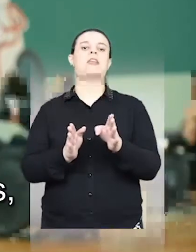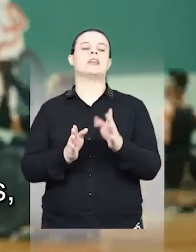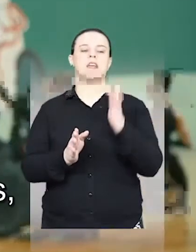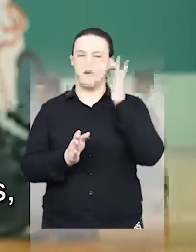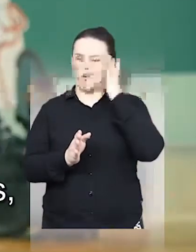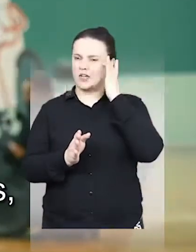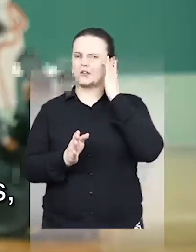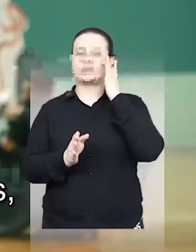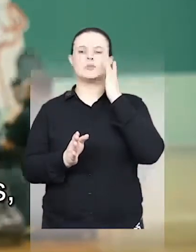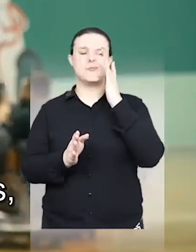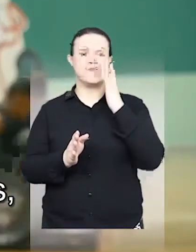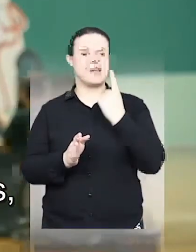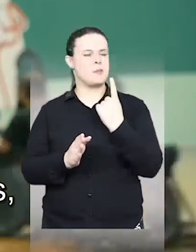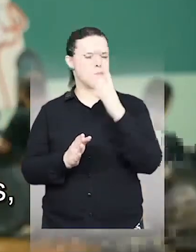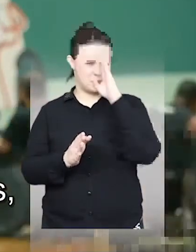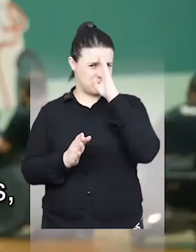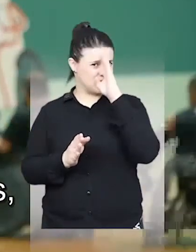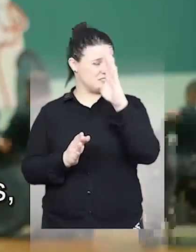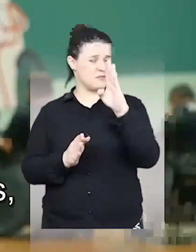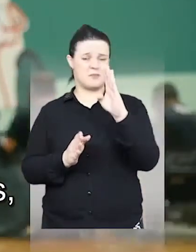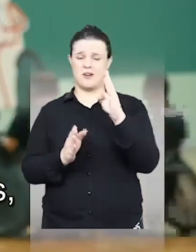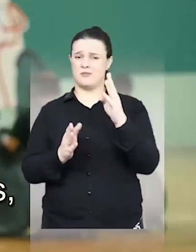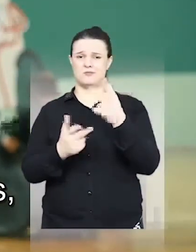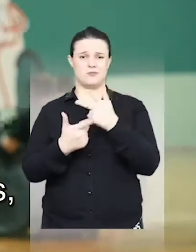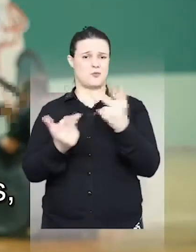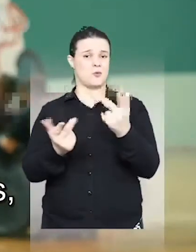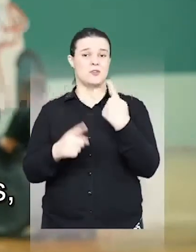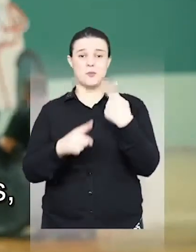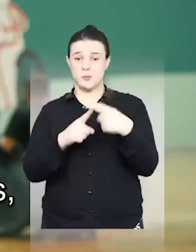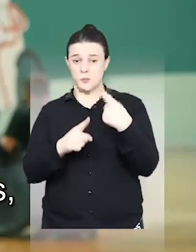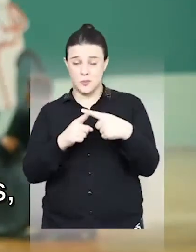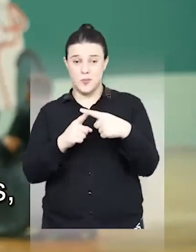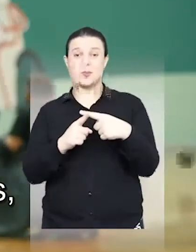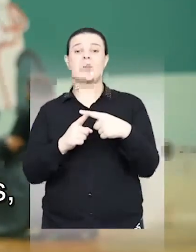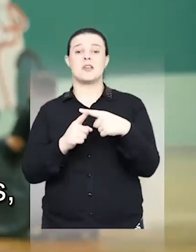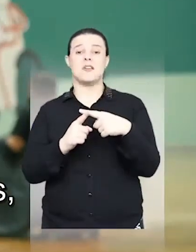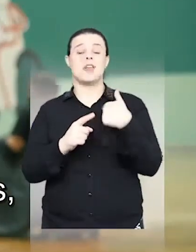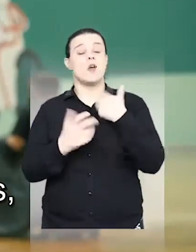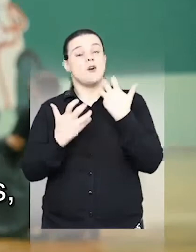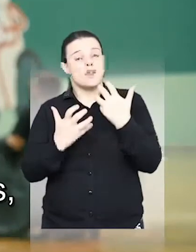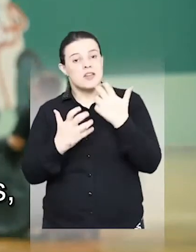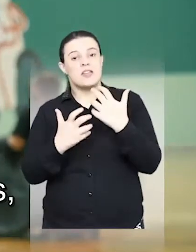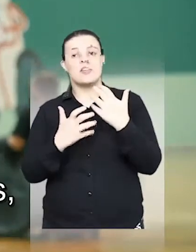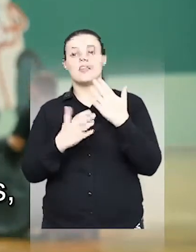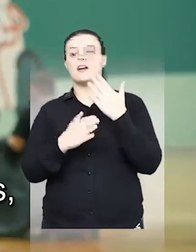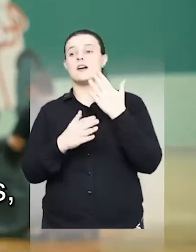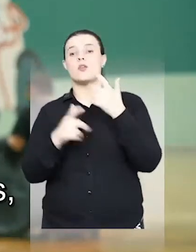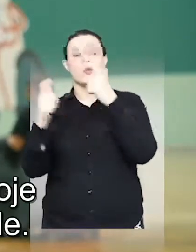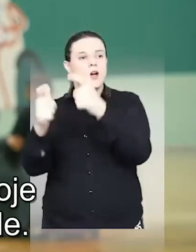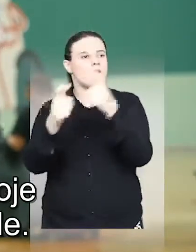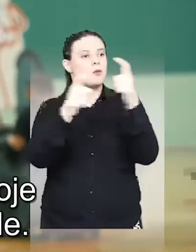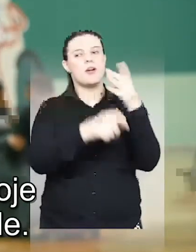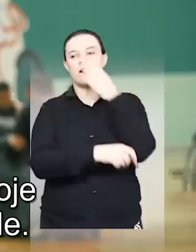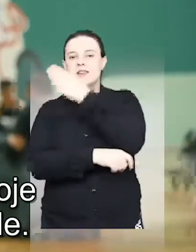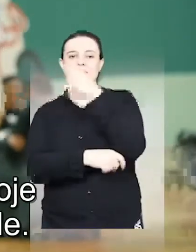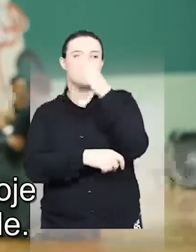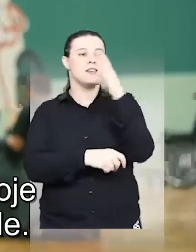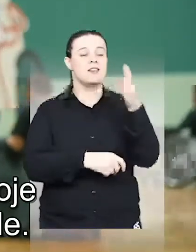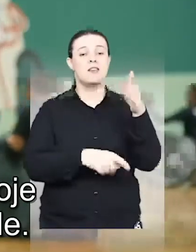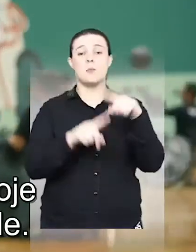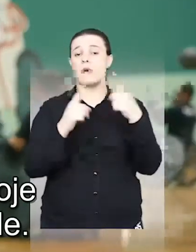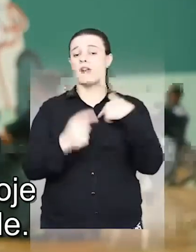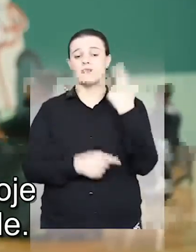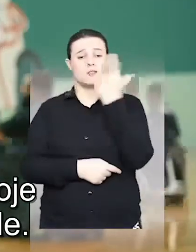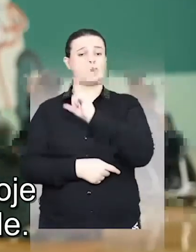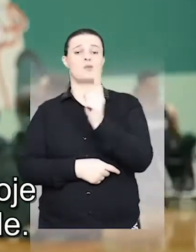Eu acho que isso é uma das principais questões, porque eu gostaria de frequentar vários lugares que